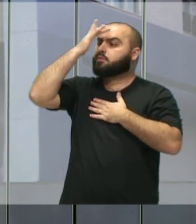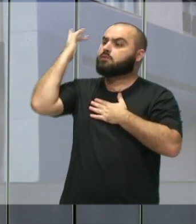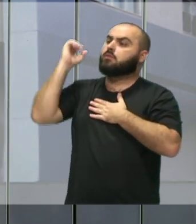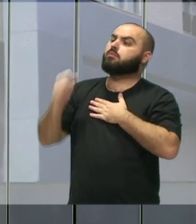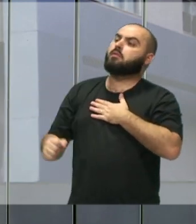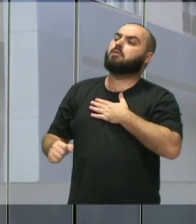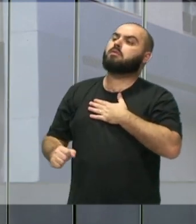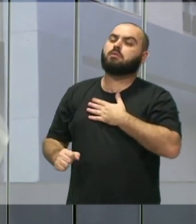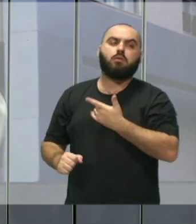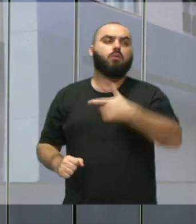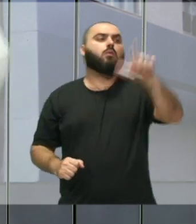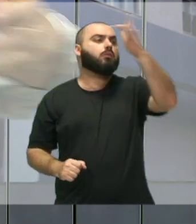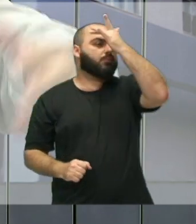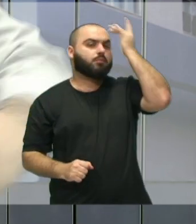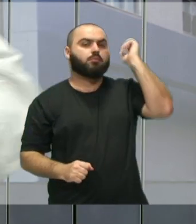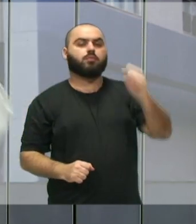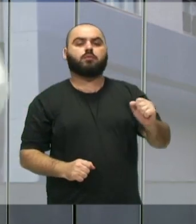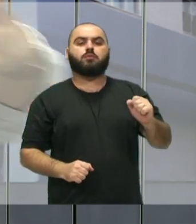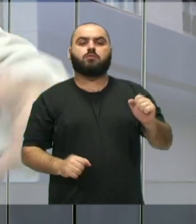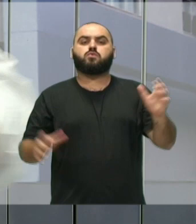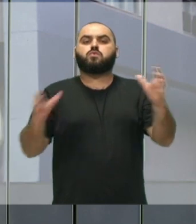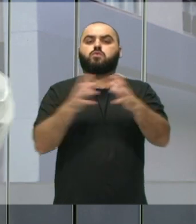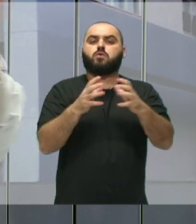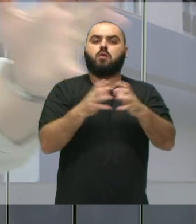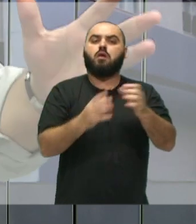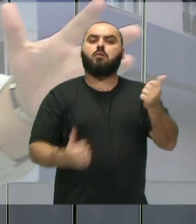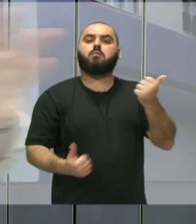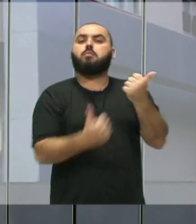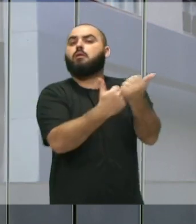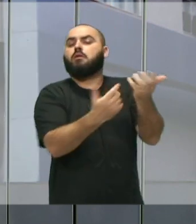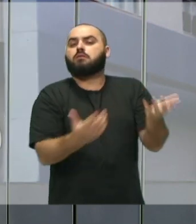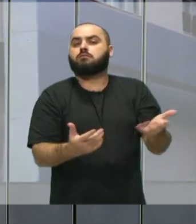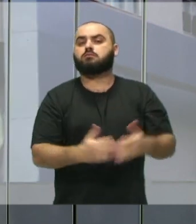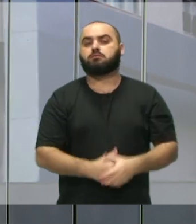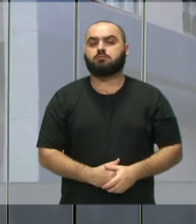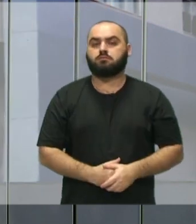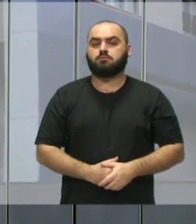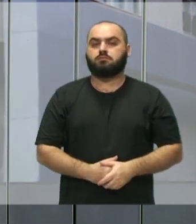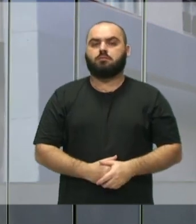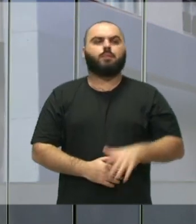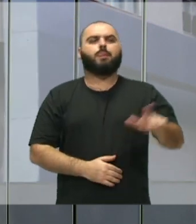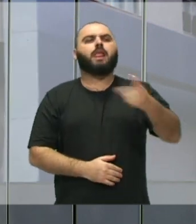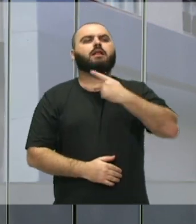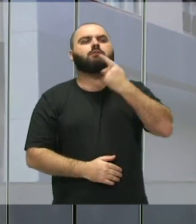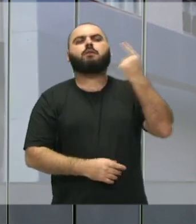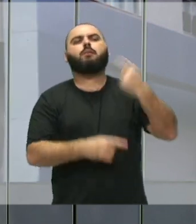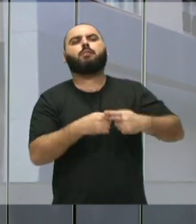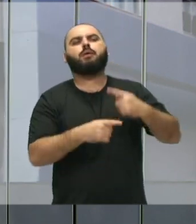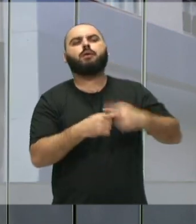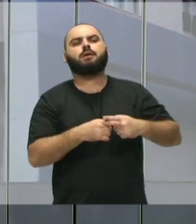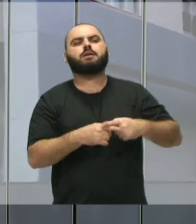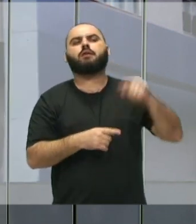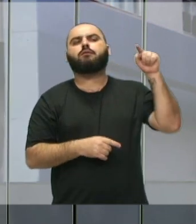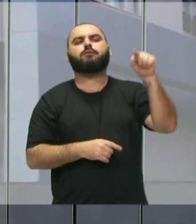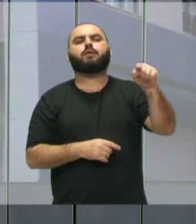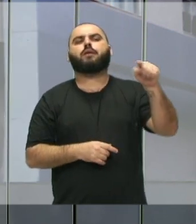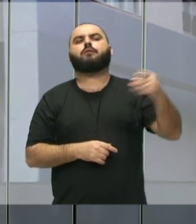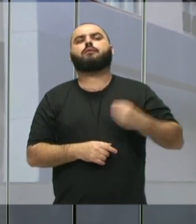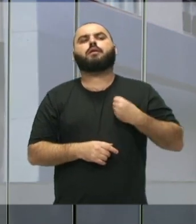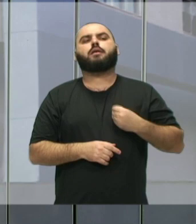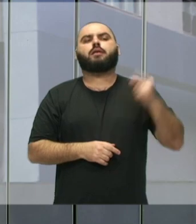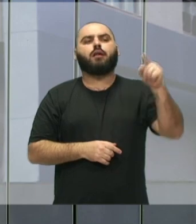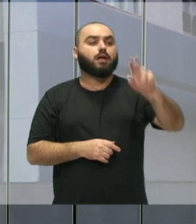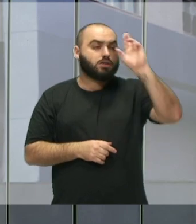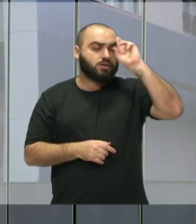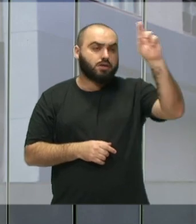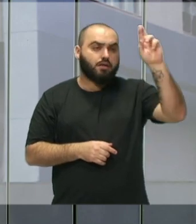pessoa, né? De nosso grupo que nós apoiamos. Então, estás falando isso porque não é você, por exemplo, o